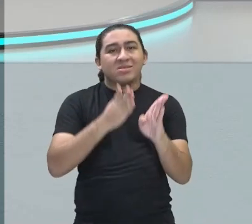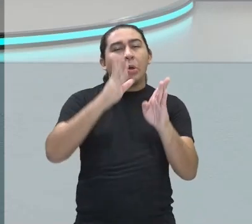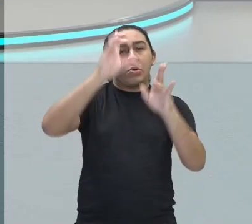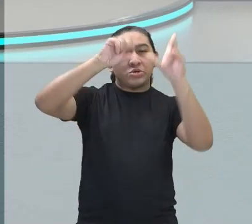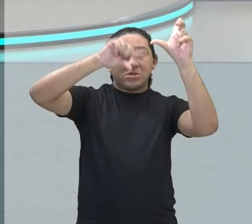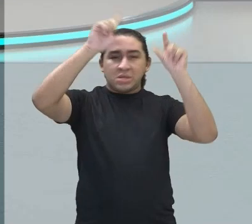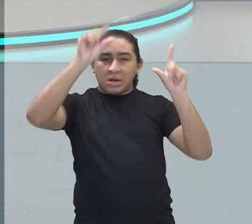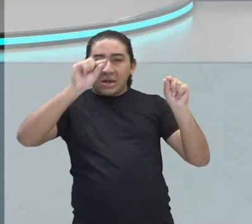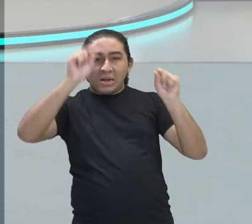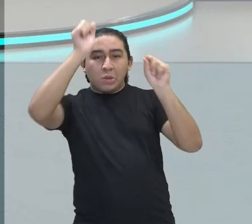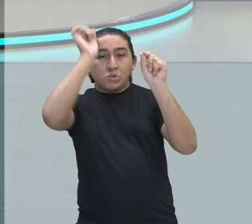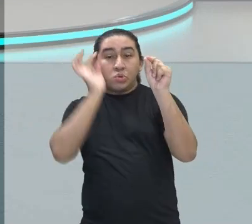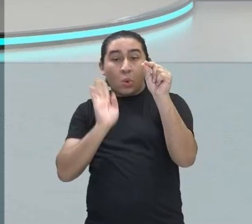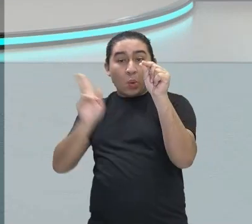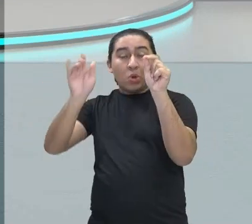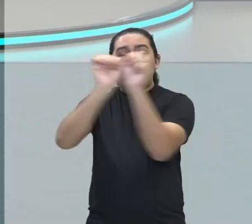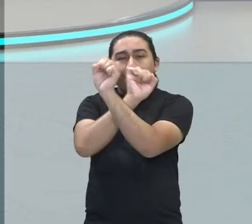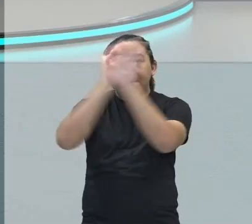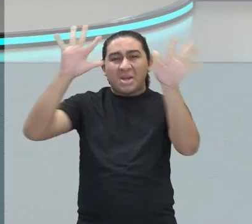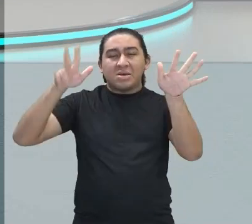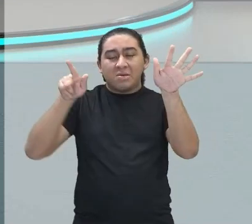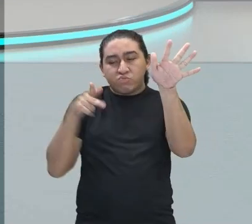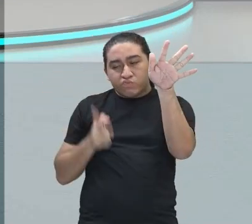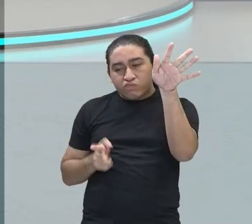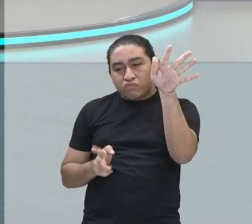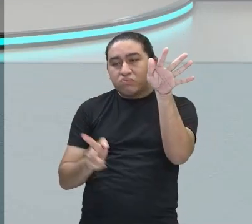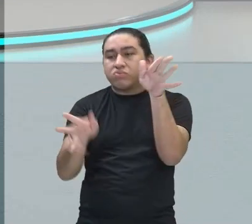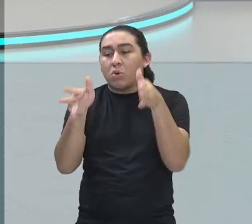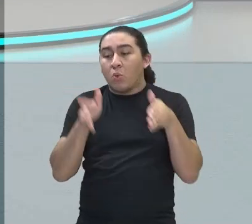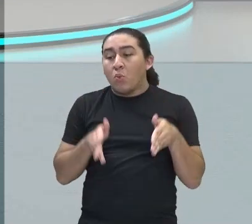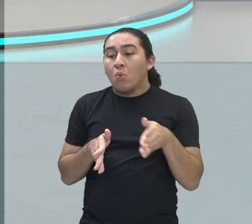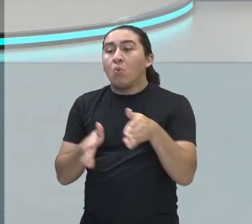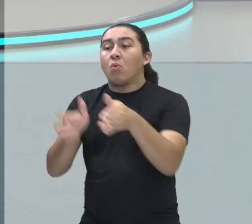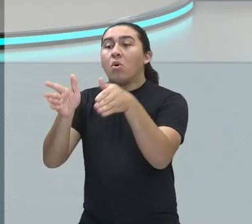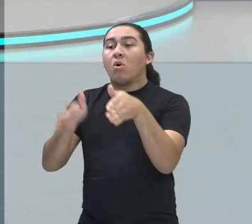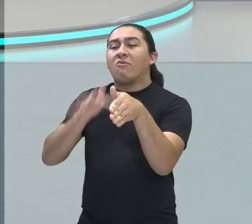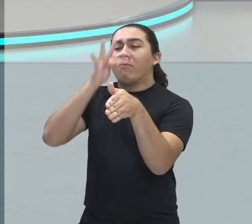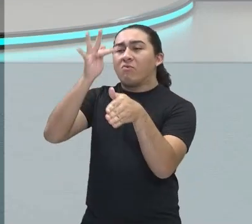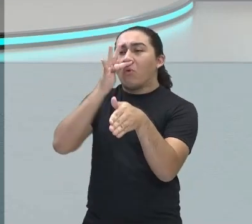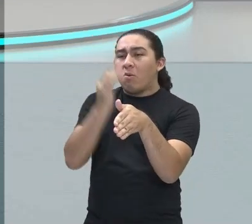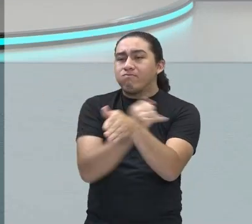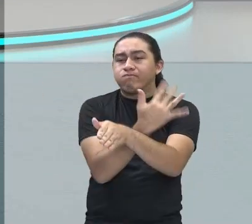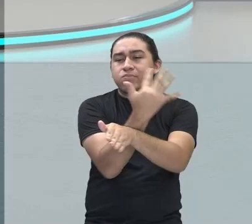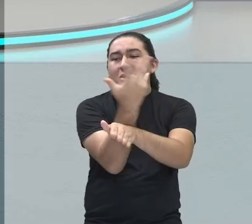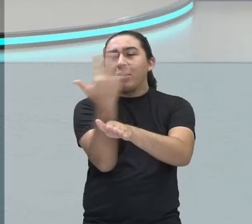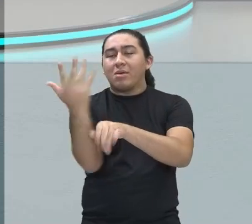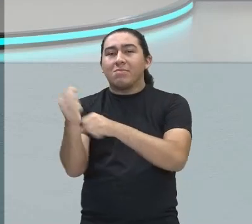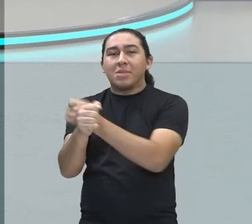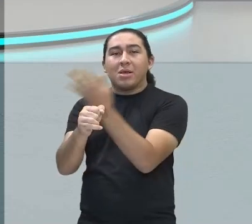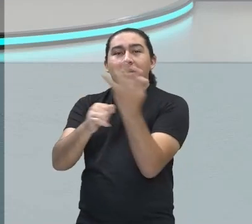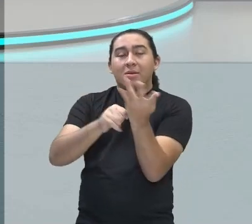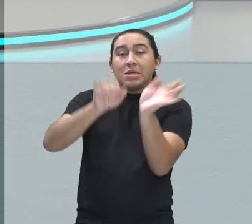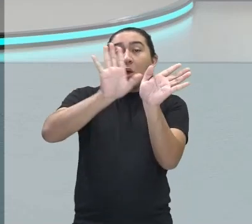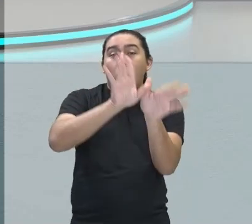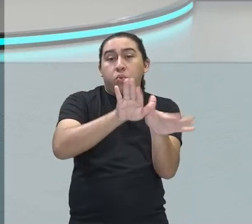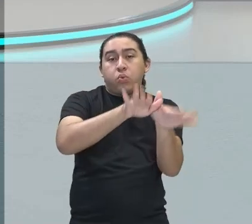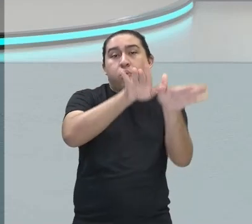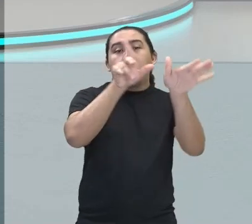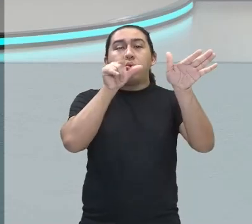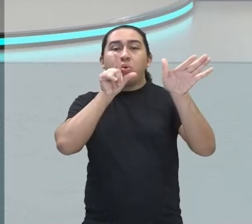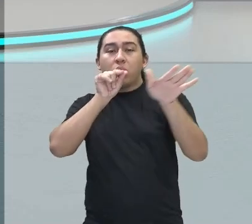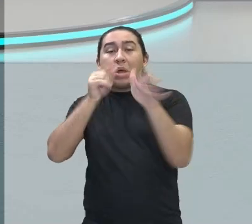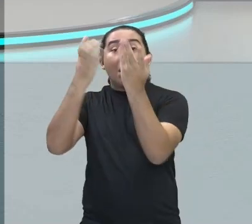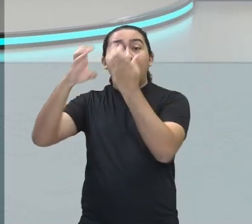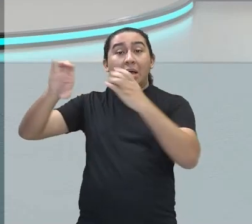O sonho segue radiante por um caminho enflorescido, sob o canto das aves. No entanto, o eu